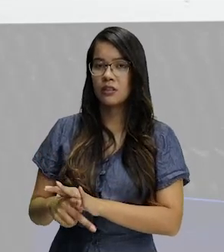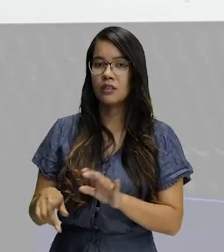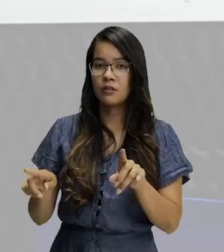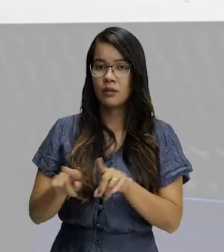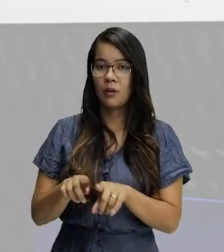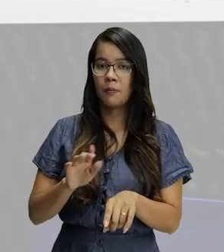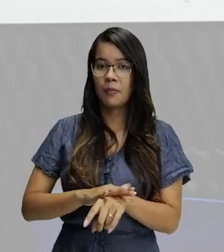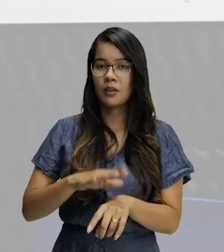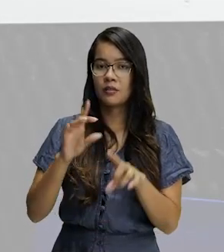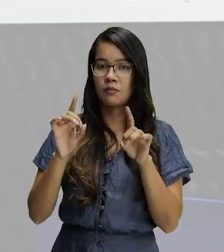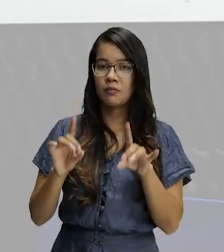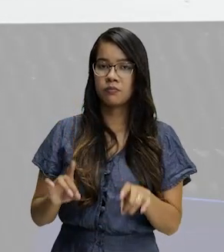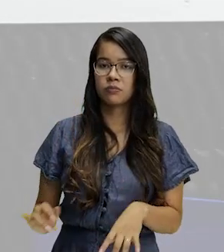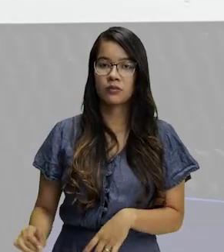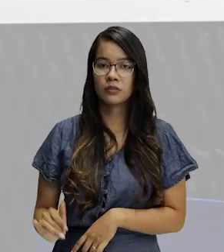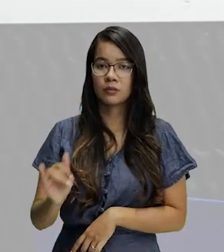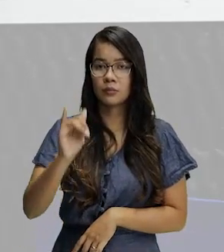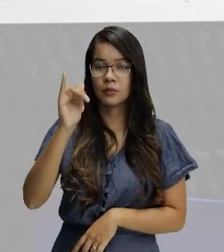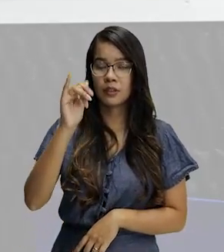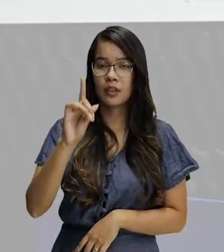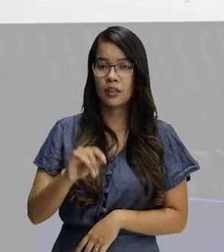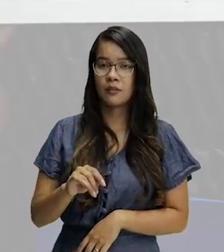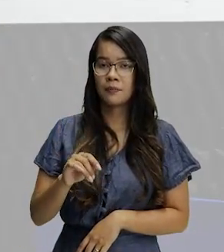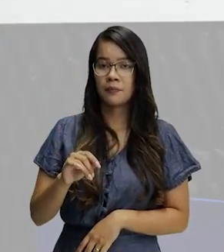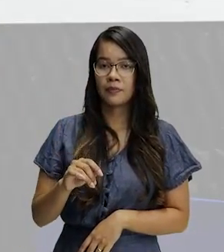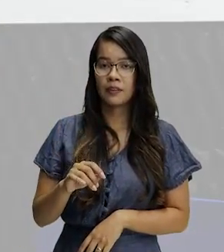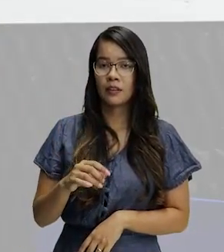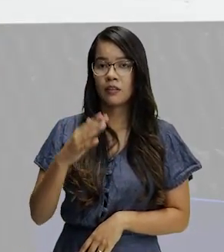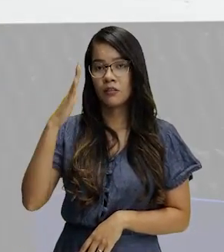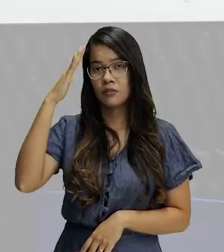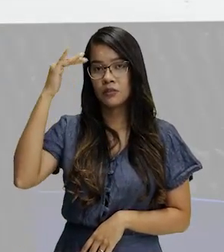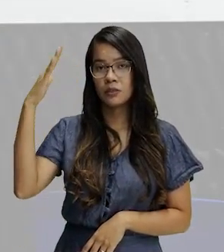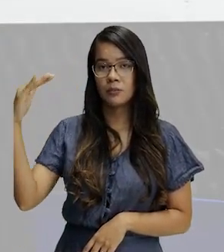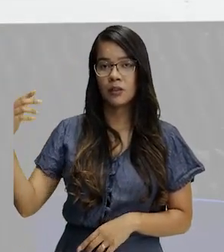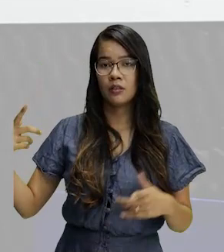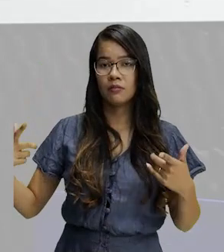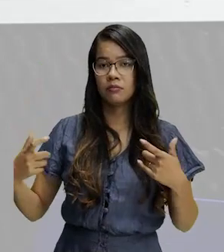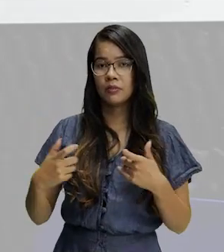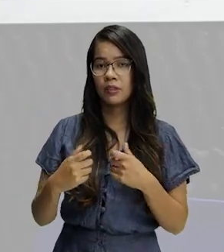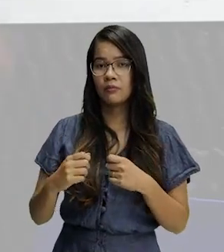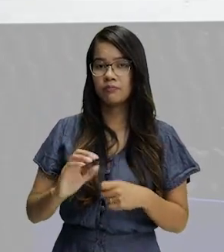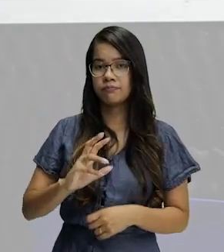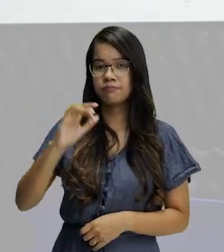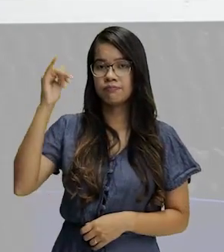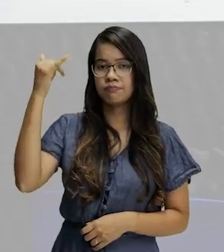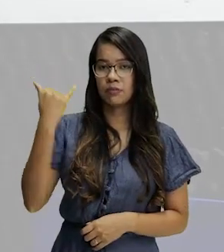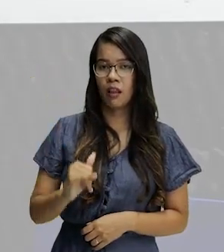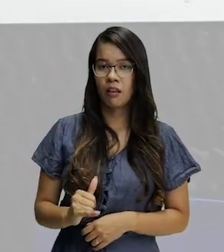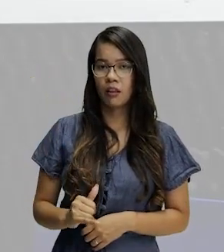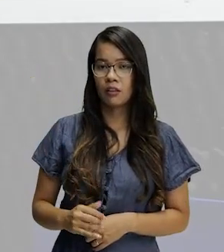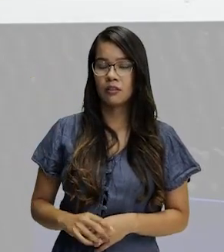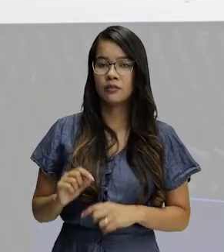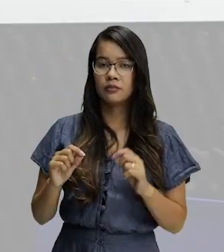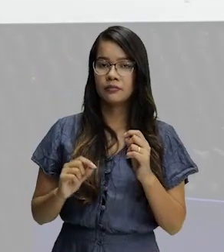Relâmpago. A Guerra Relâmpago foi muito importante, principalmente o ataque aéreo alemão.